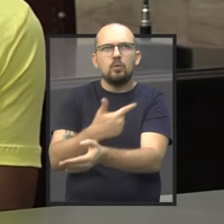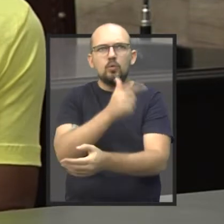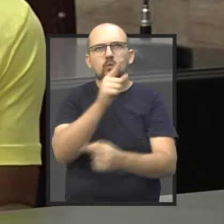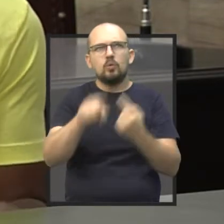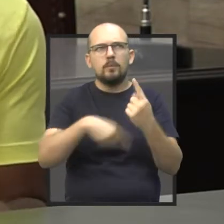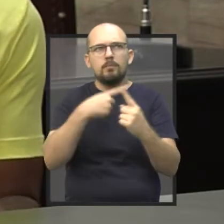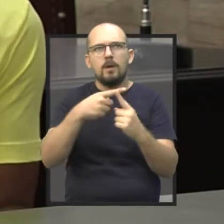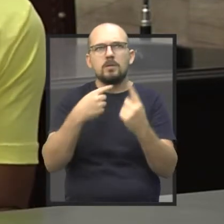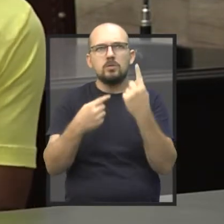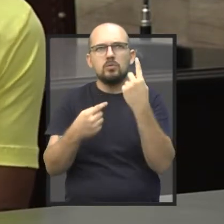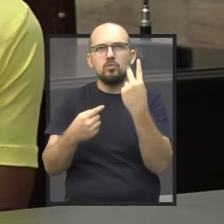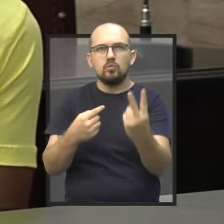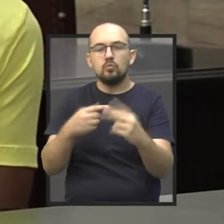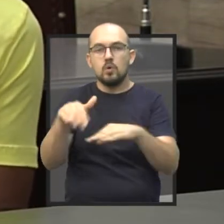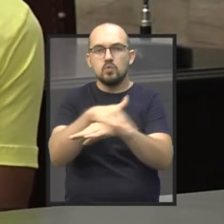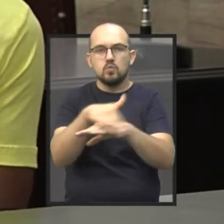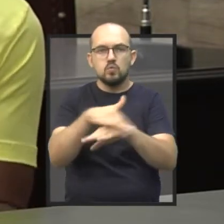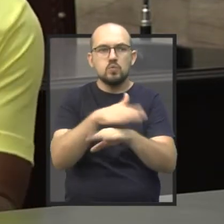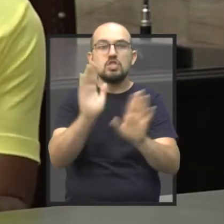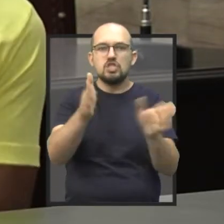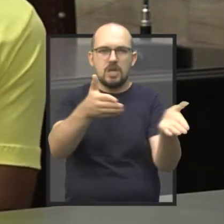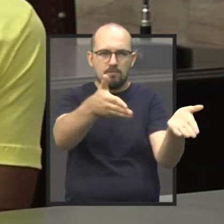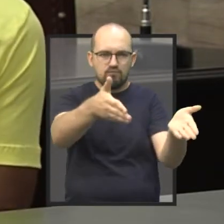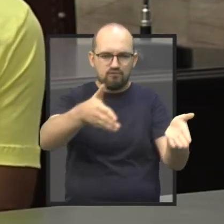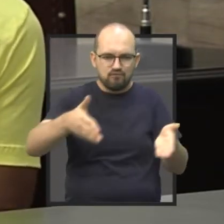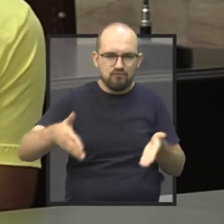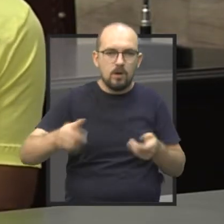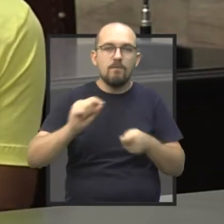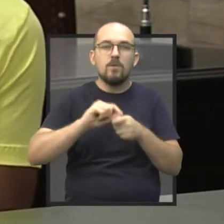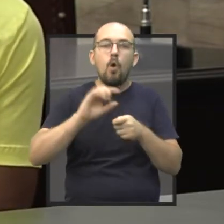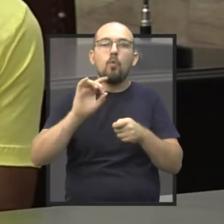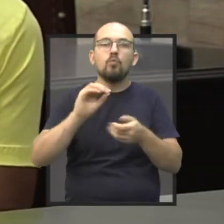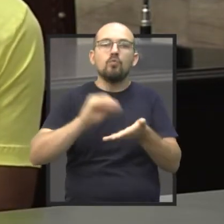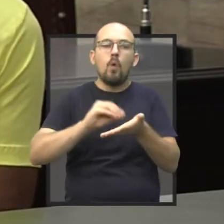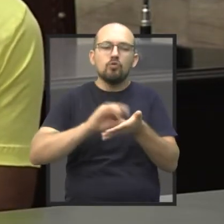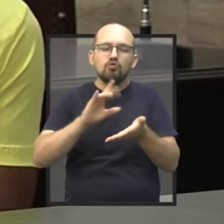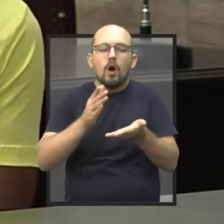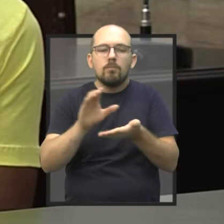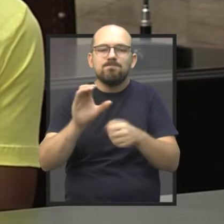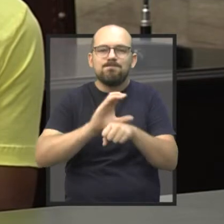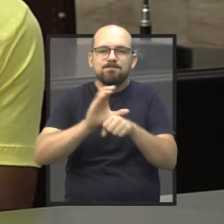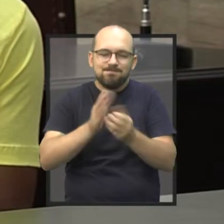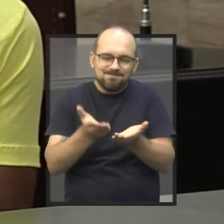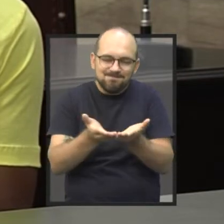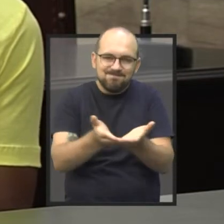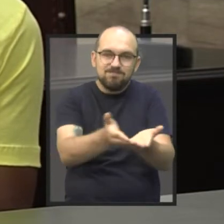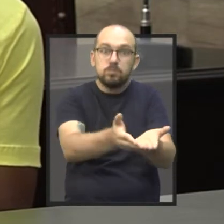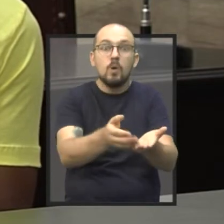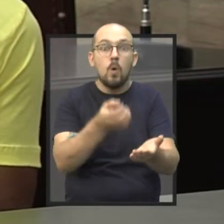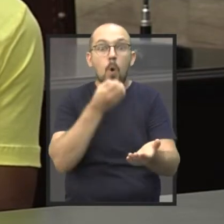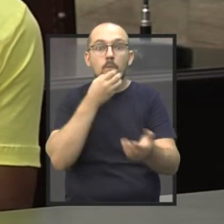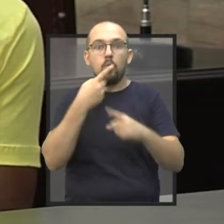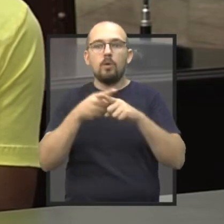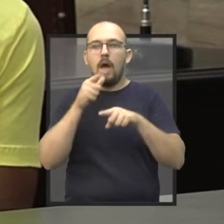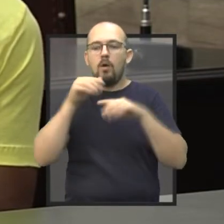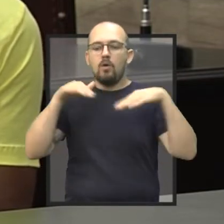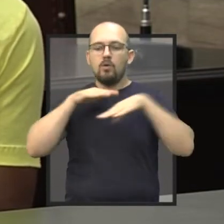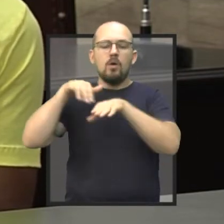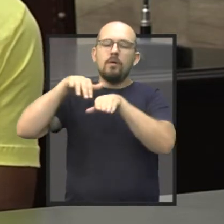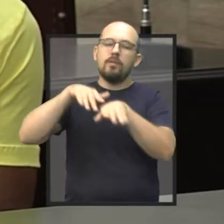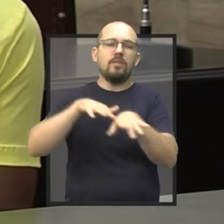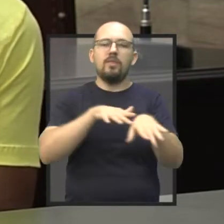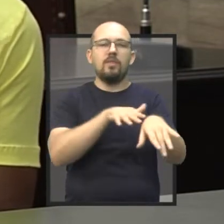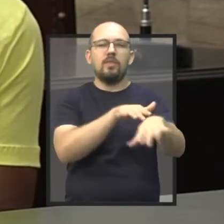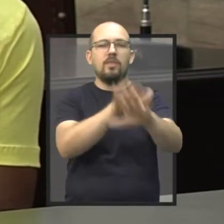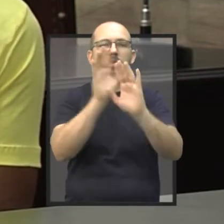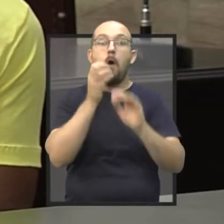só falta fazer esse sarjetão, e foi muito aceito, foi de grande avalia, o escoamento da água ficou